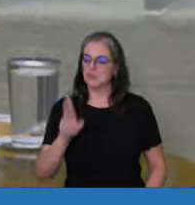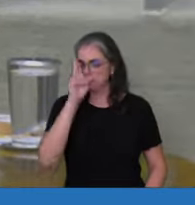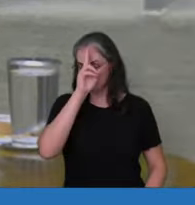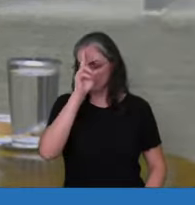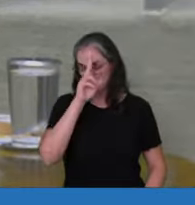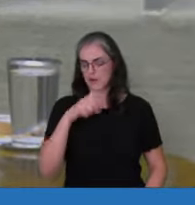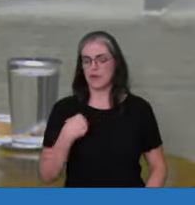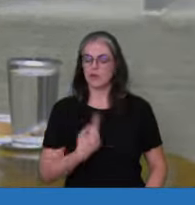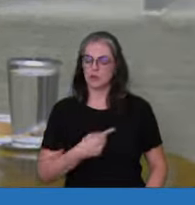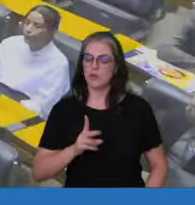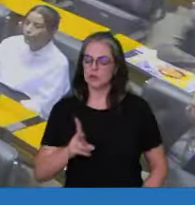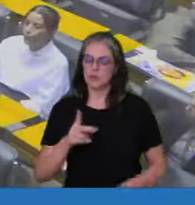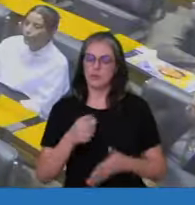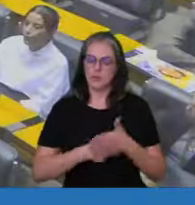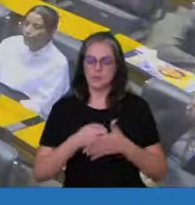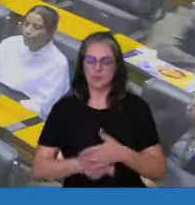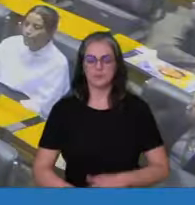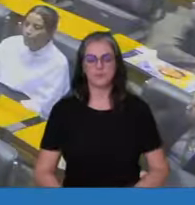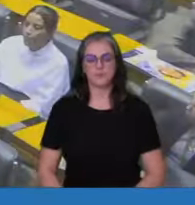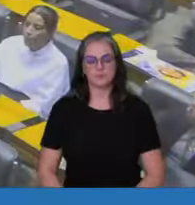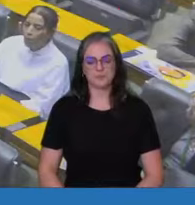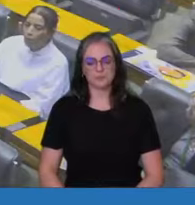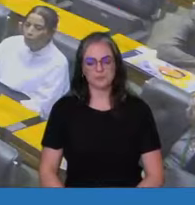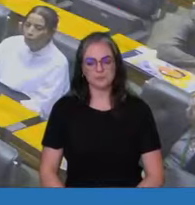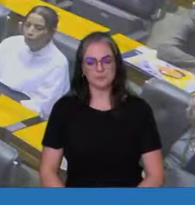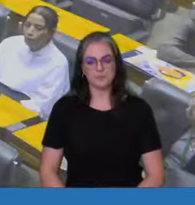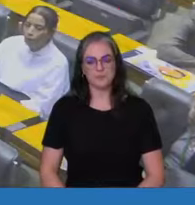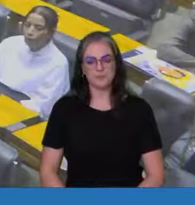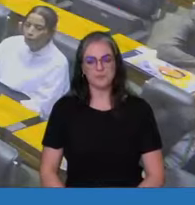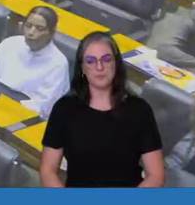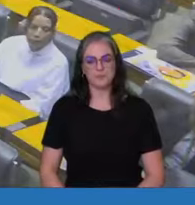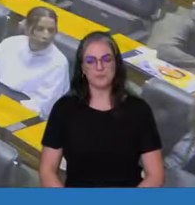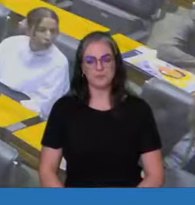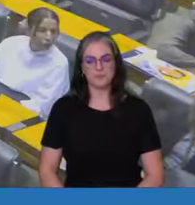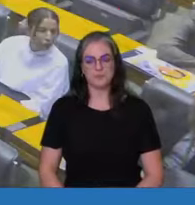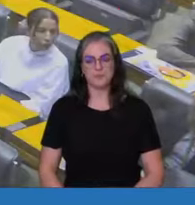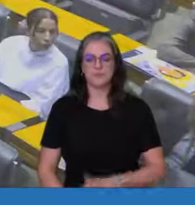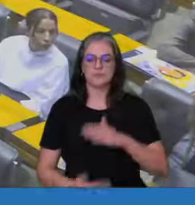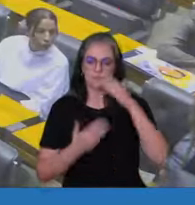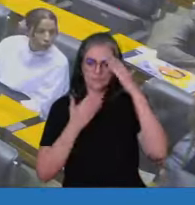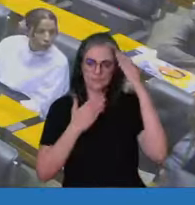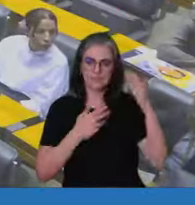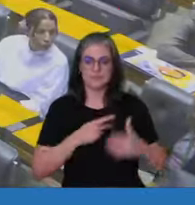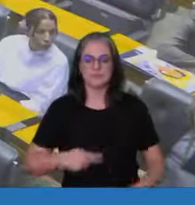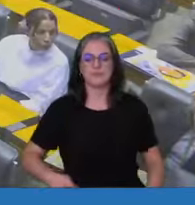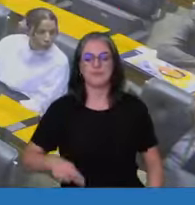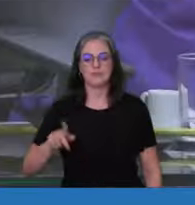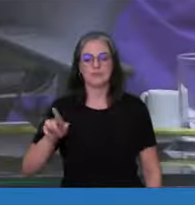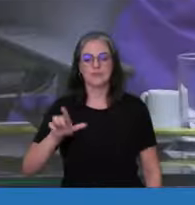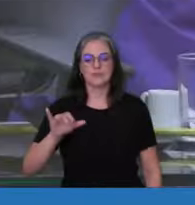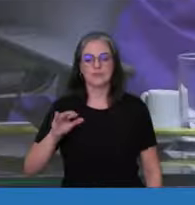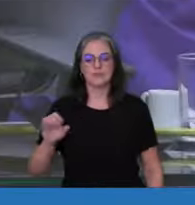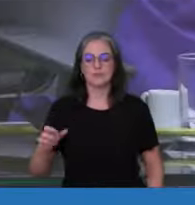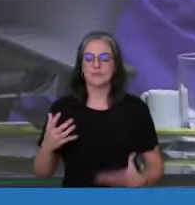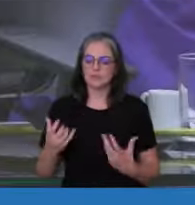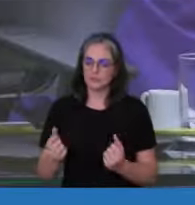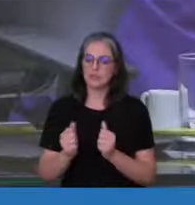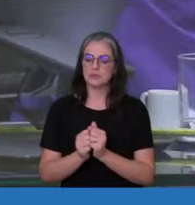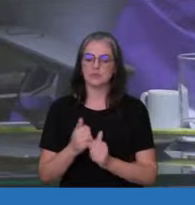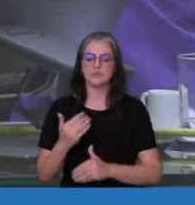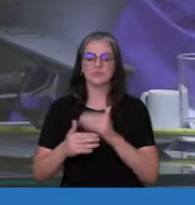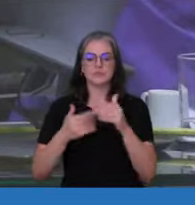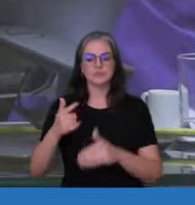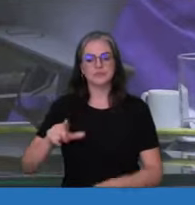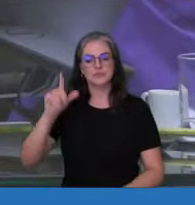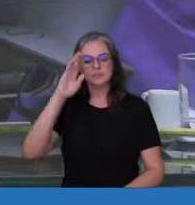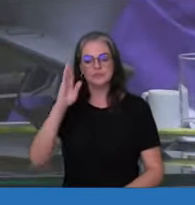lutas. Muito obrigada, presidenta Gleisi. Estamos juntas na reconstrução do nosso país.